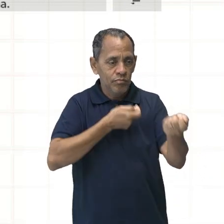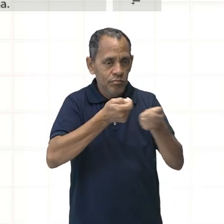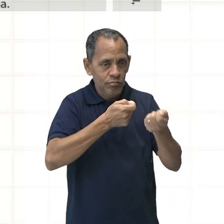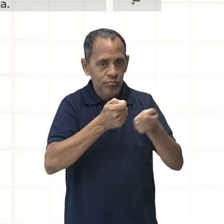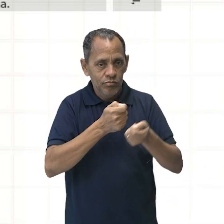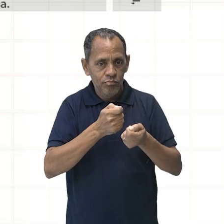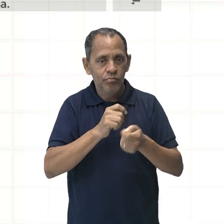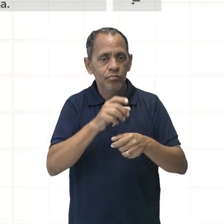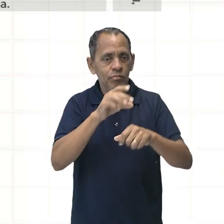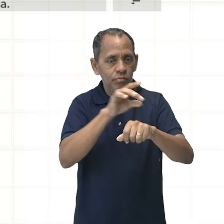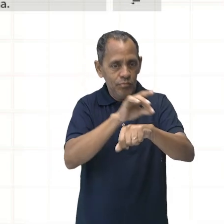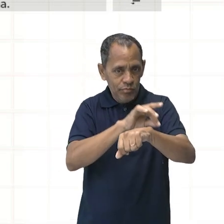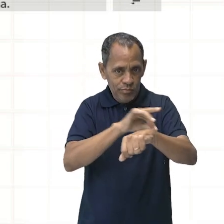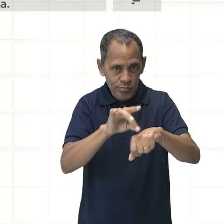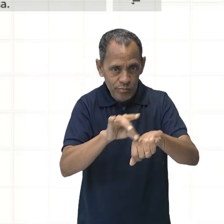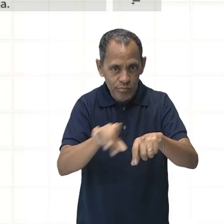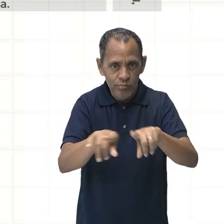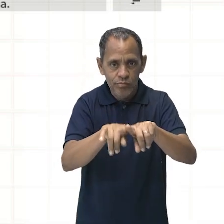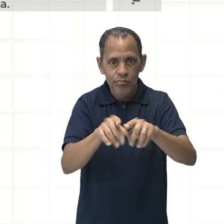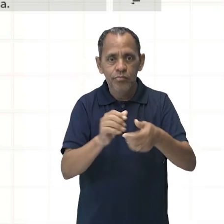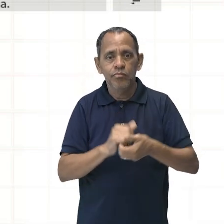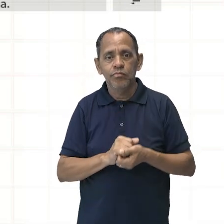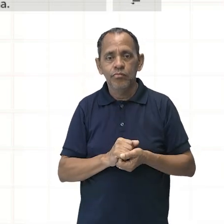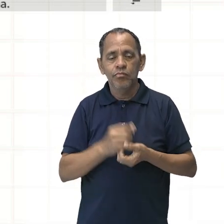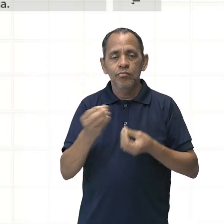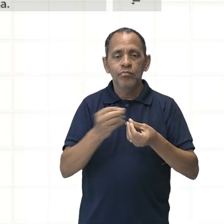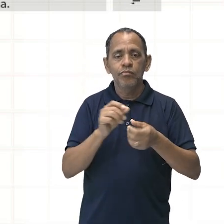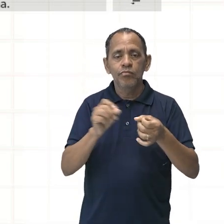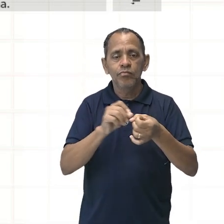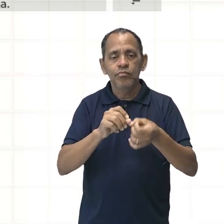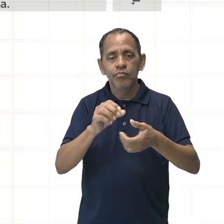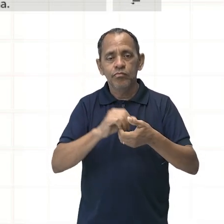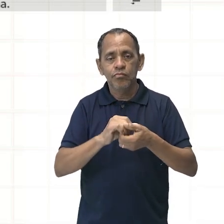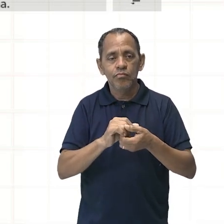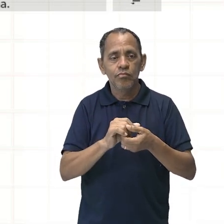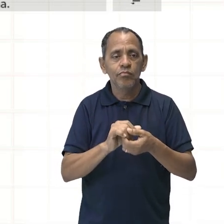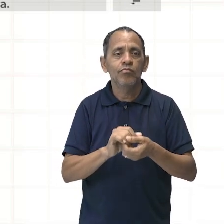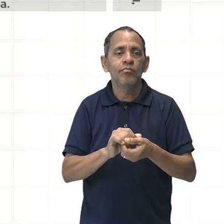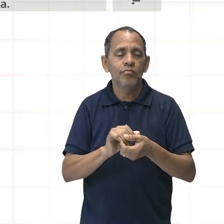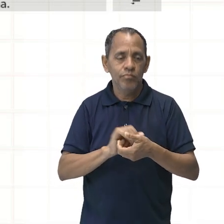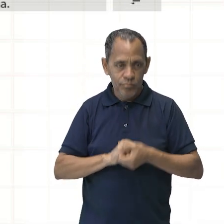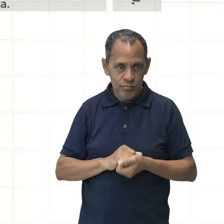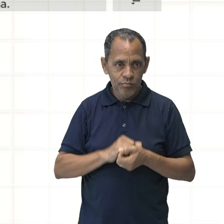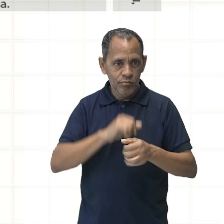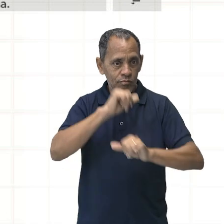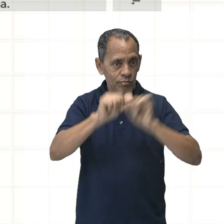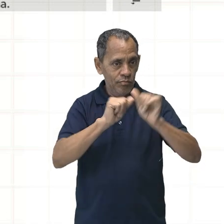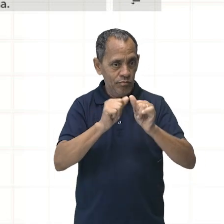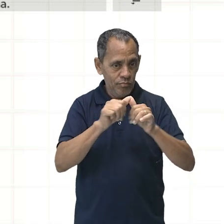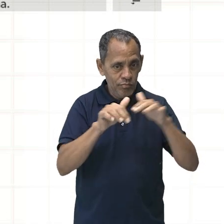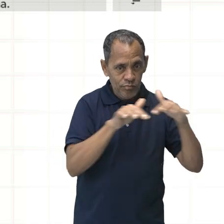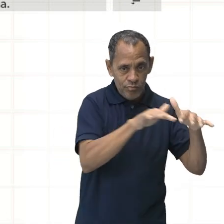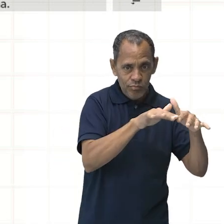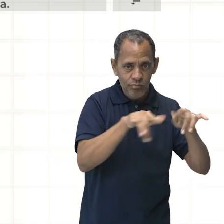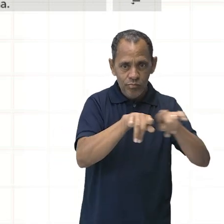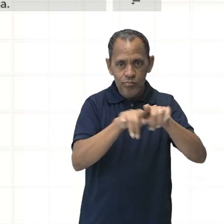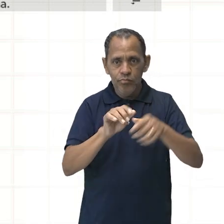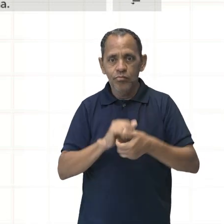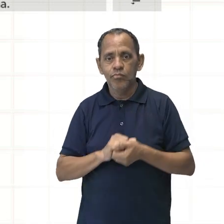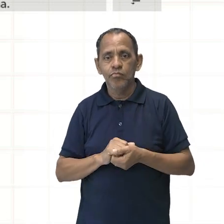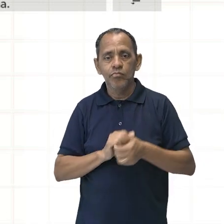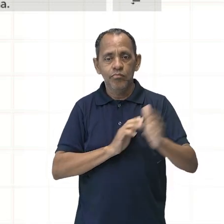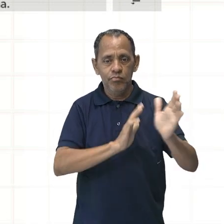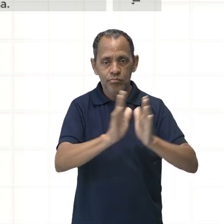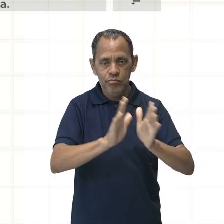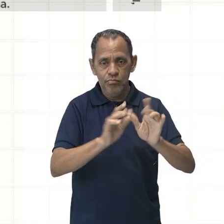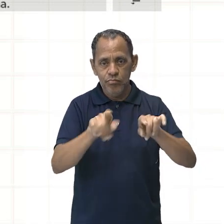forçá-lo a recuar. E no momento que eles recuassem, né, uma outra estratégia adotada era justamente os cercos. Um